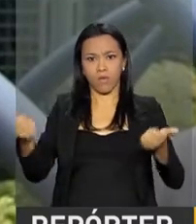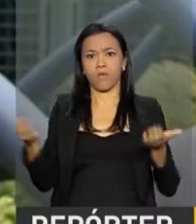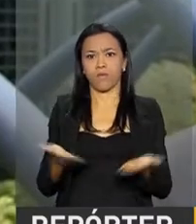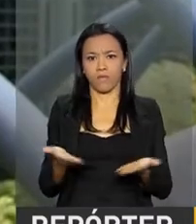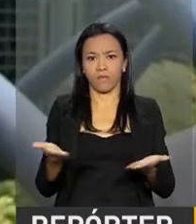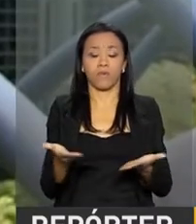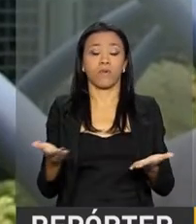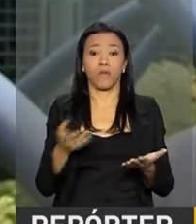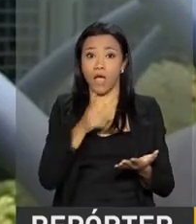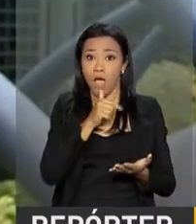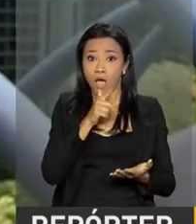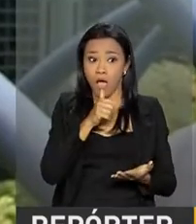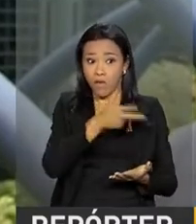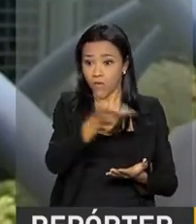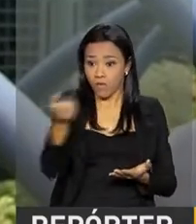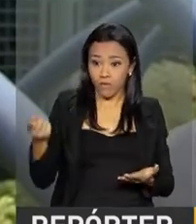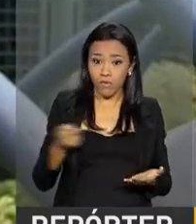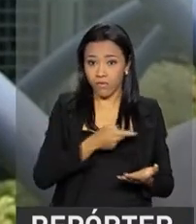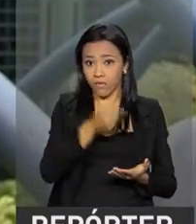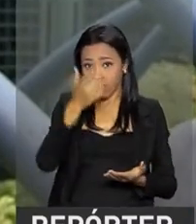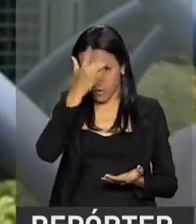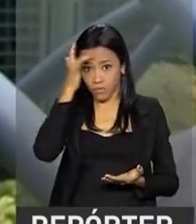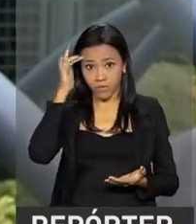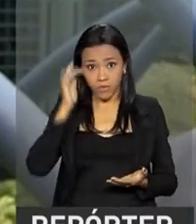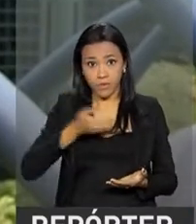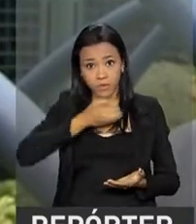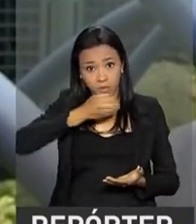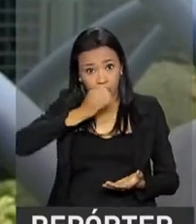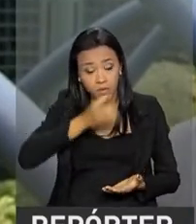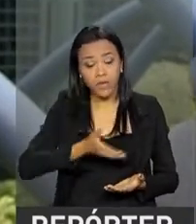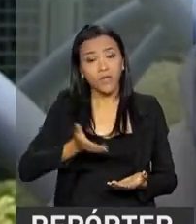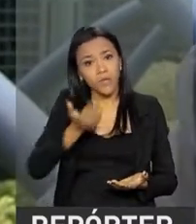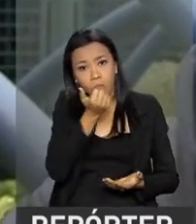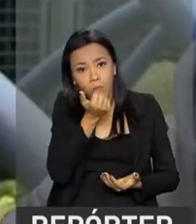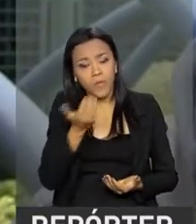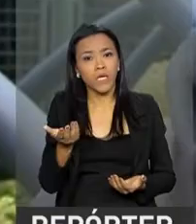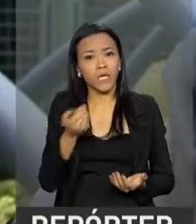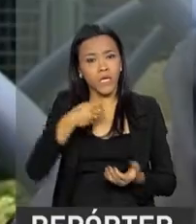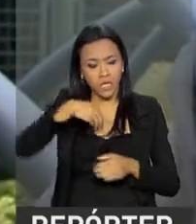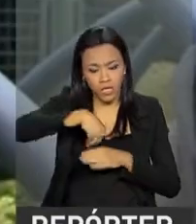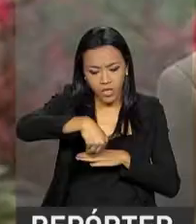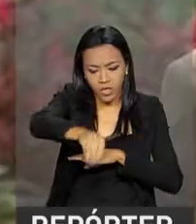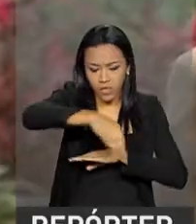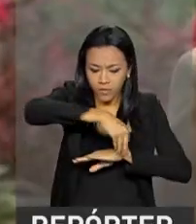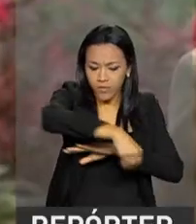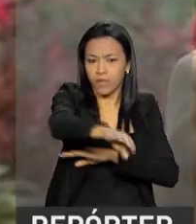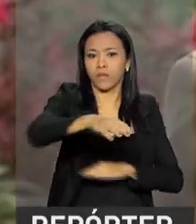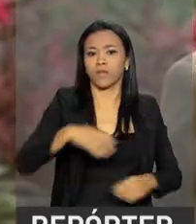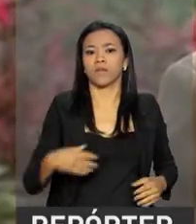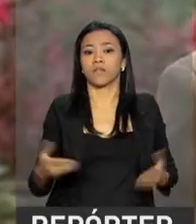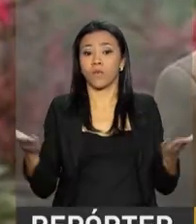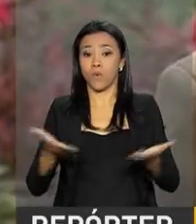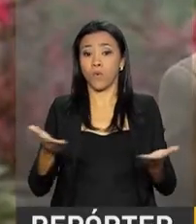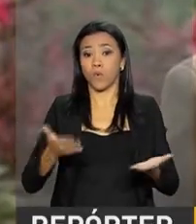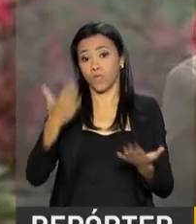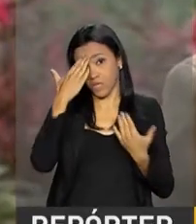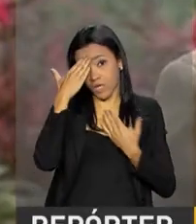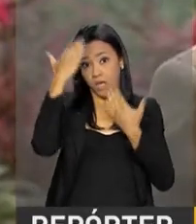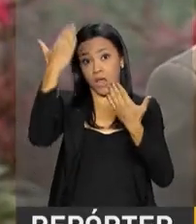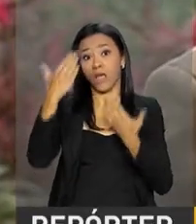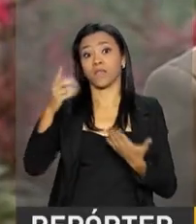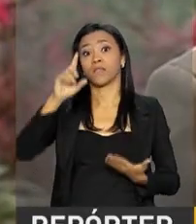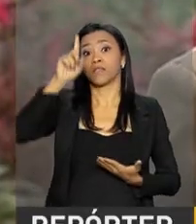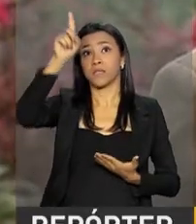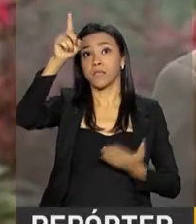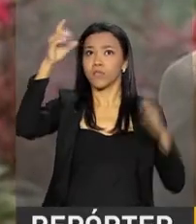água para as pessoas beberem comerem de plantar bom hoje graças à generosidade da natureza